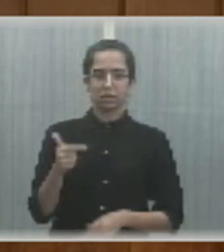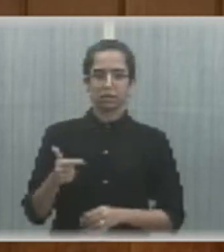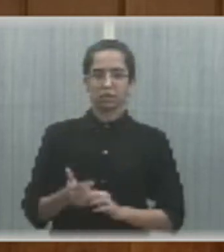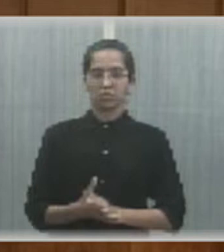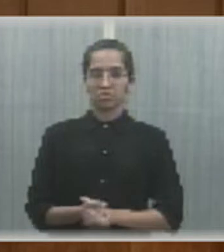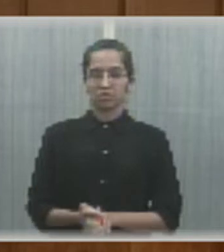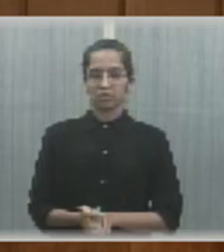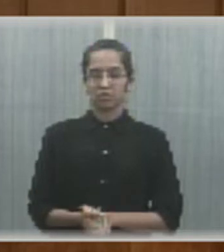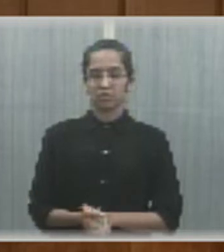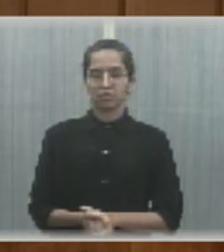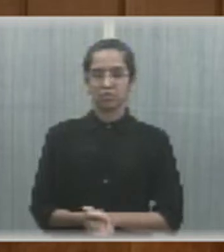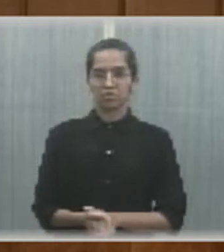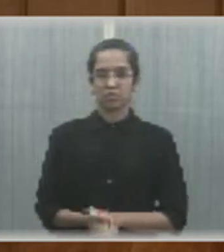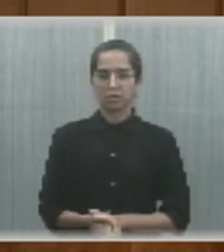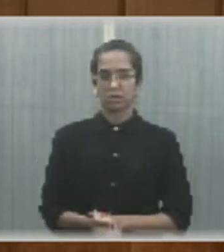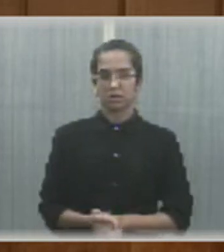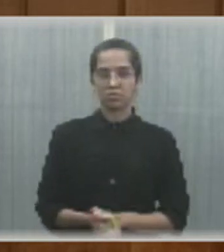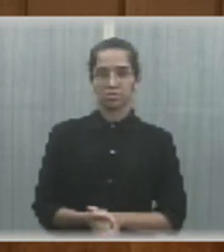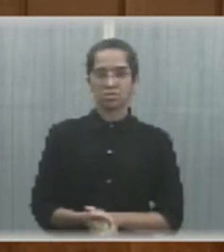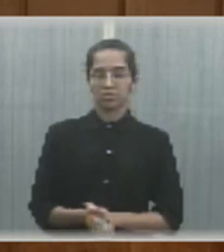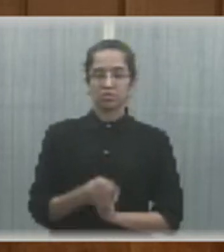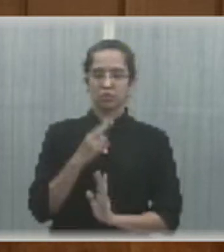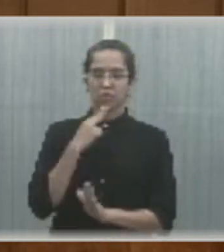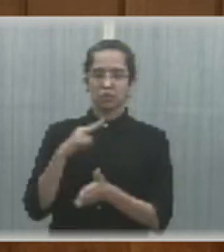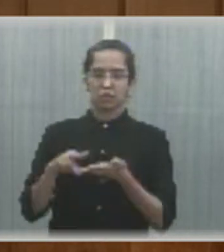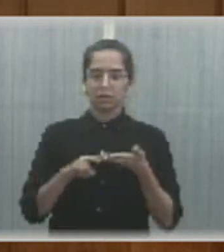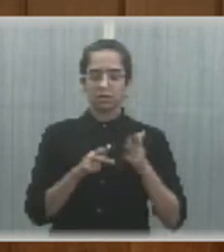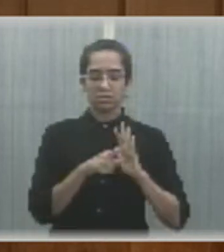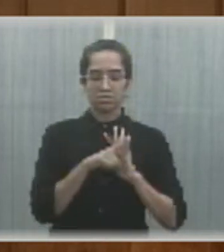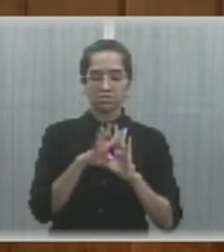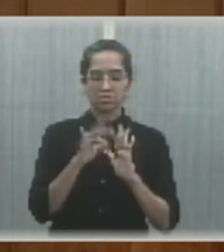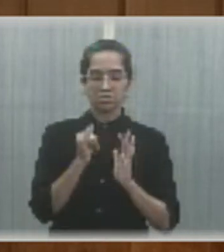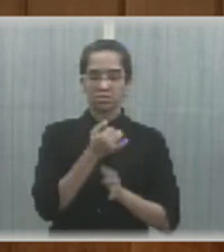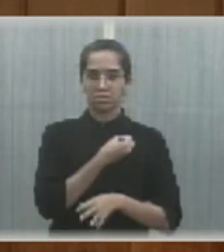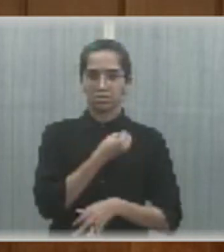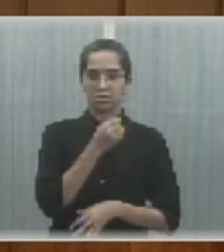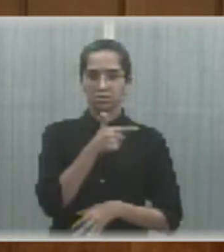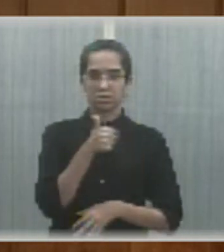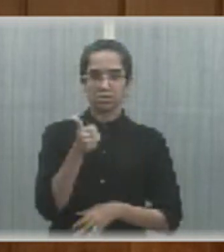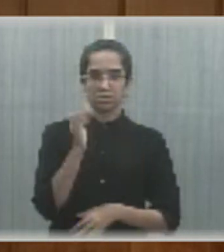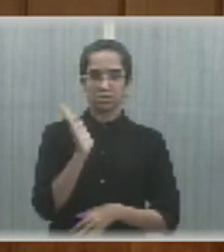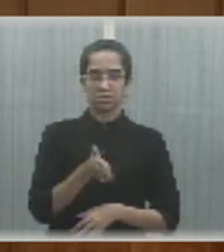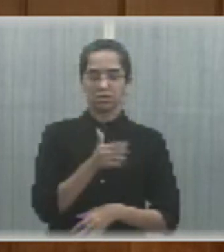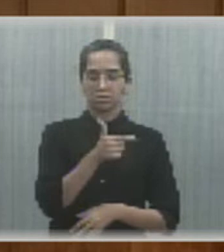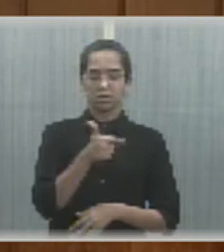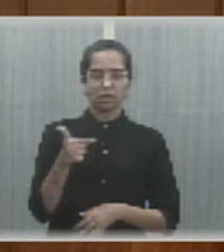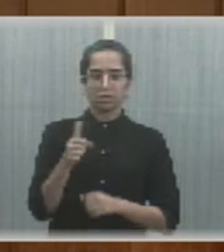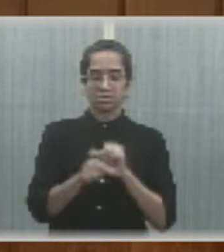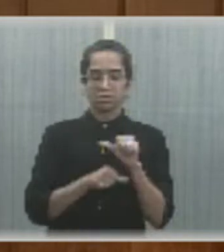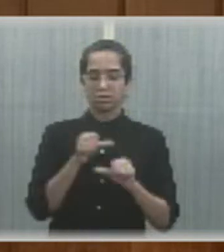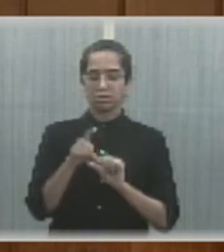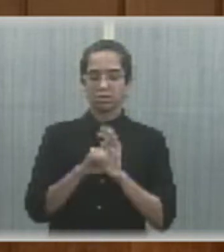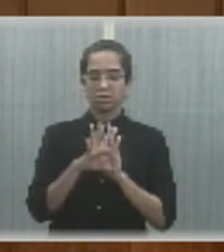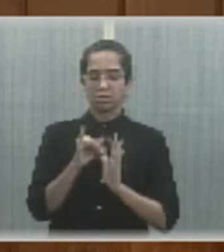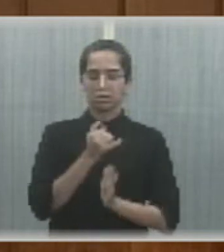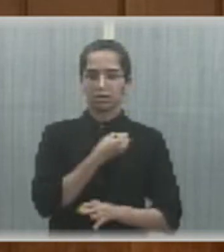40/22, encaminhando o projeto de lei de número 21/22, que altera a lei